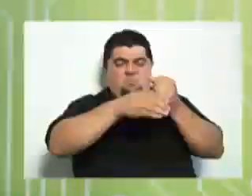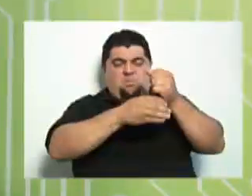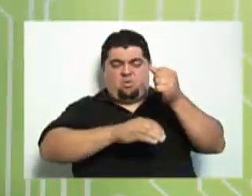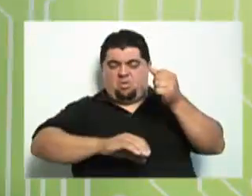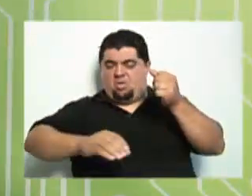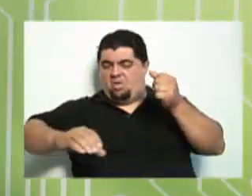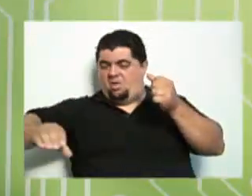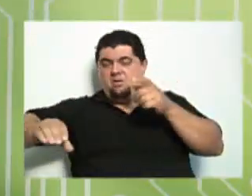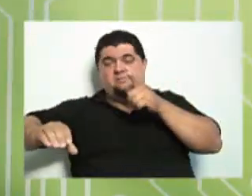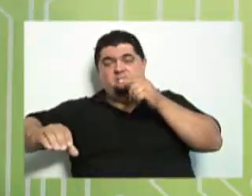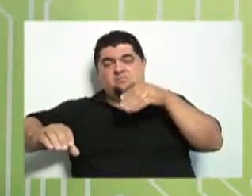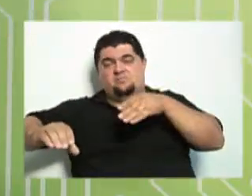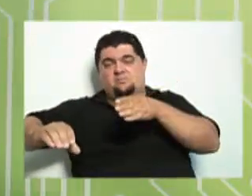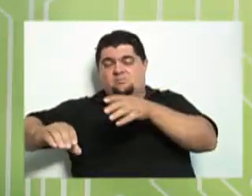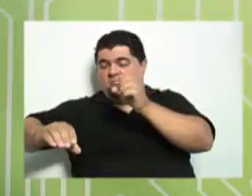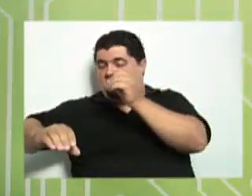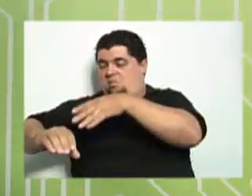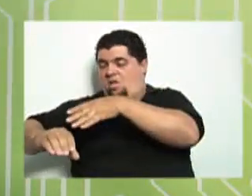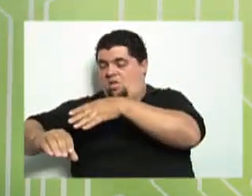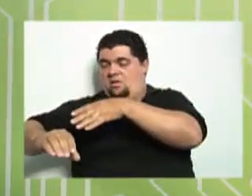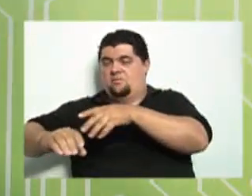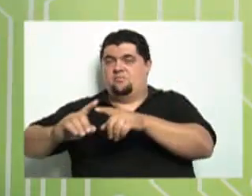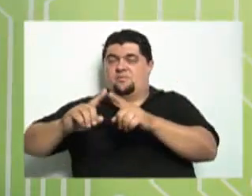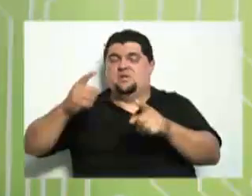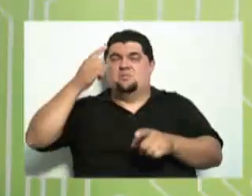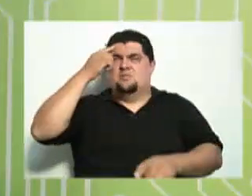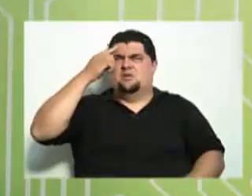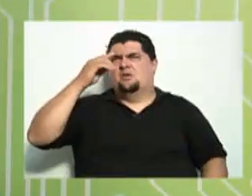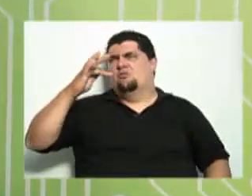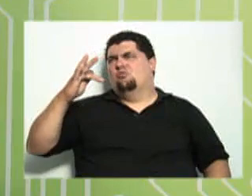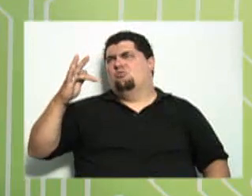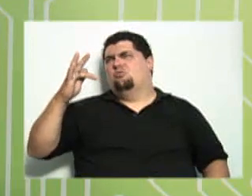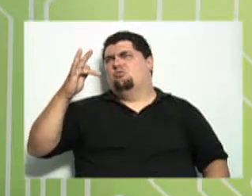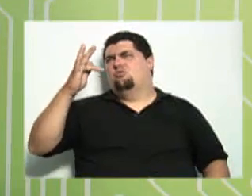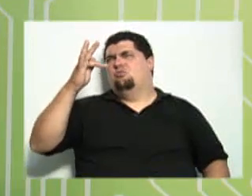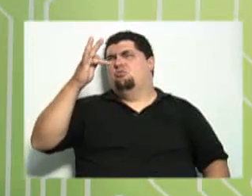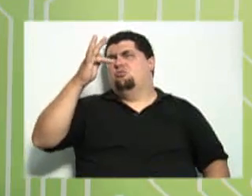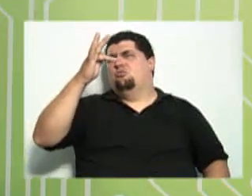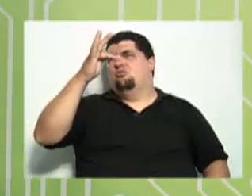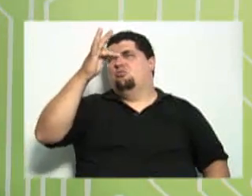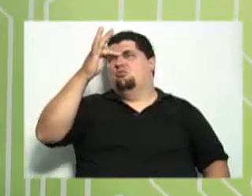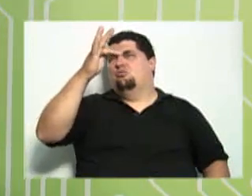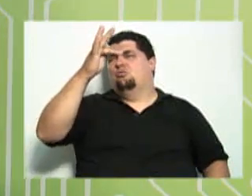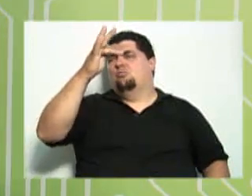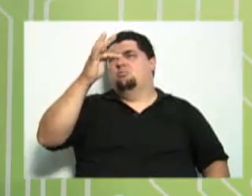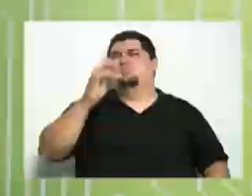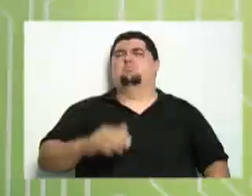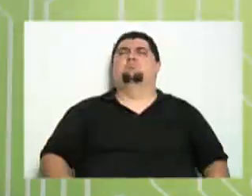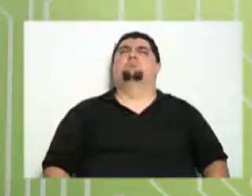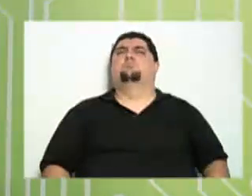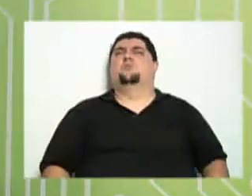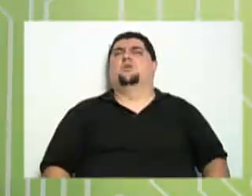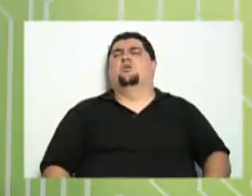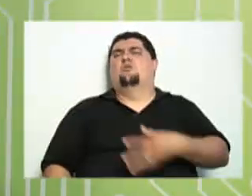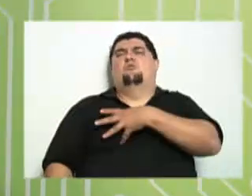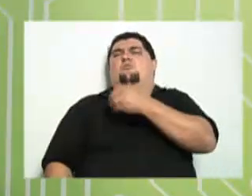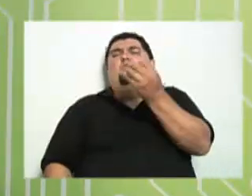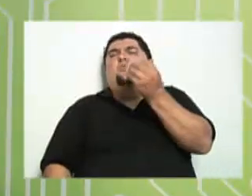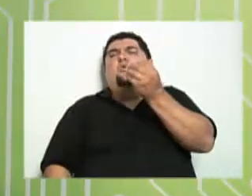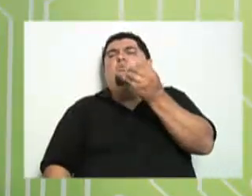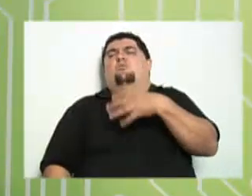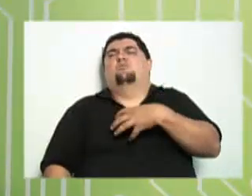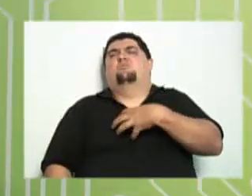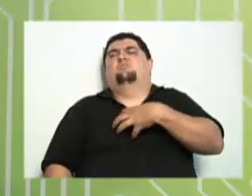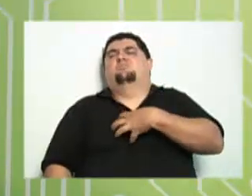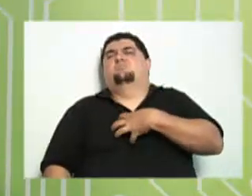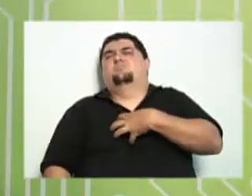está. Agora, se a gente vai pensar no longo prazo, se a gente vai pensar no planeta que nós vamos deixar para os nossos descendentes, para